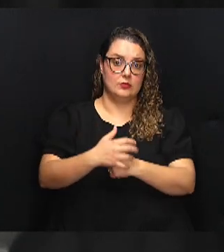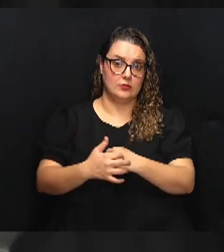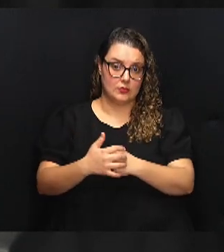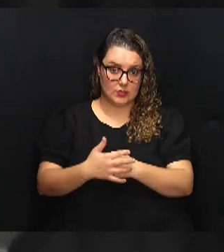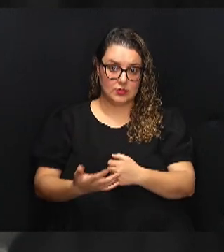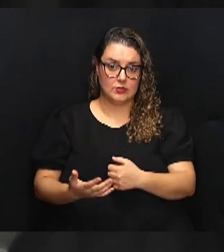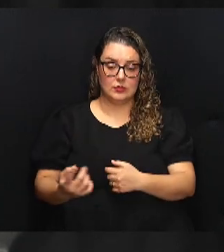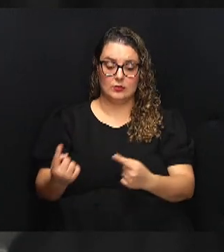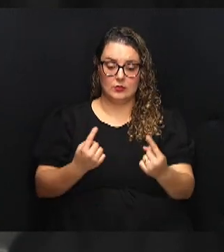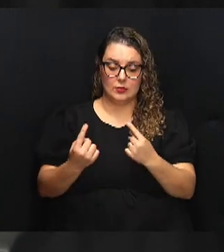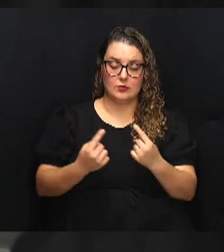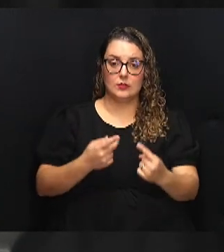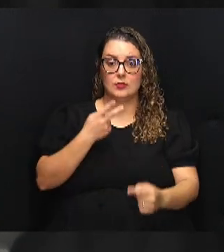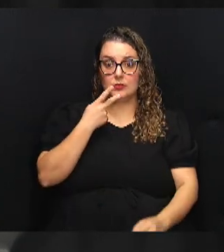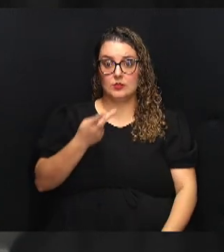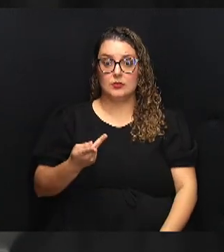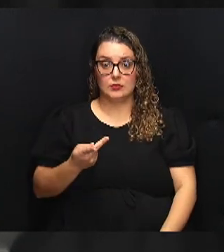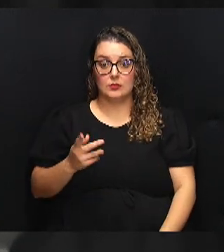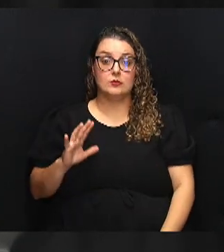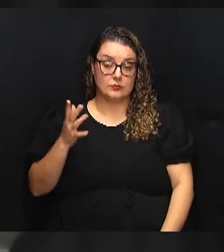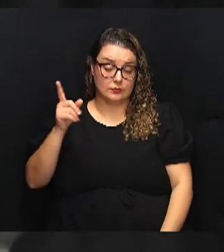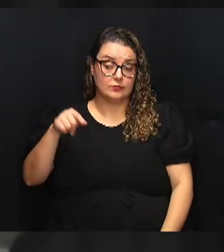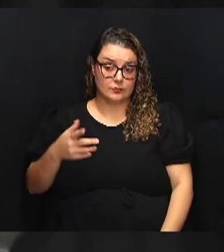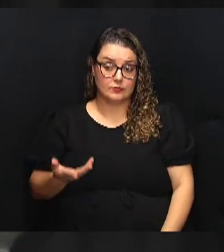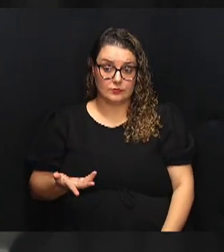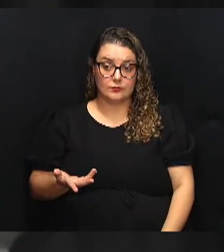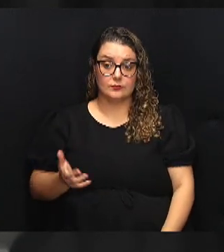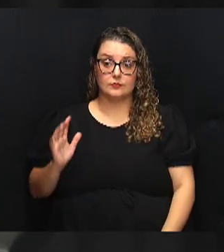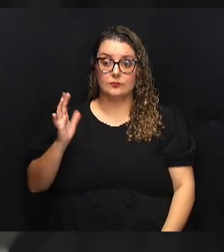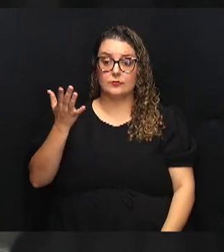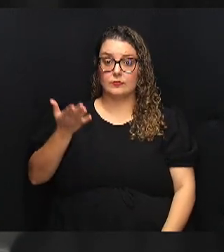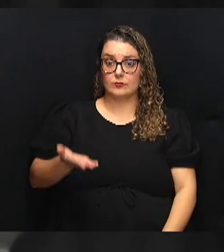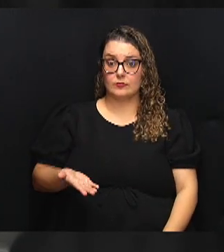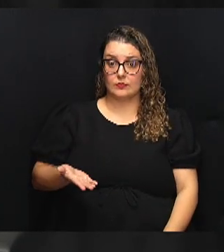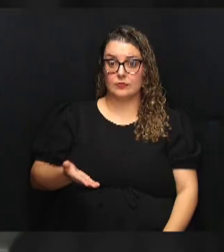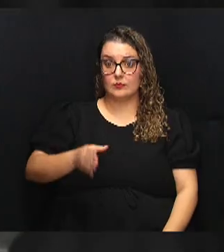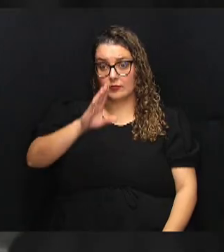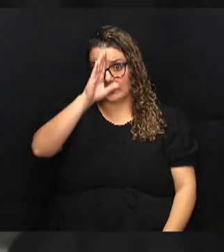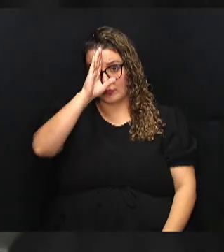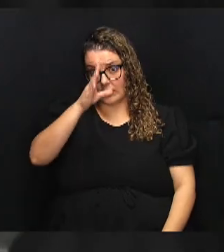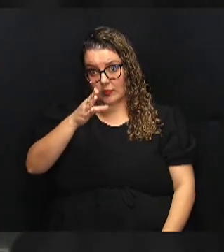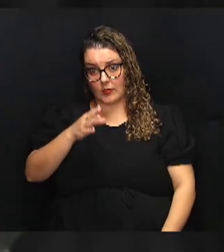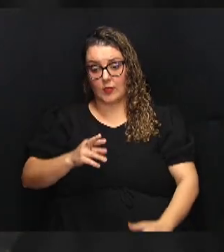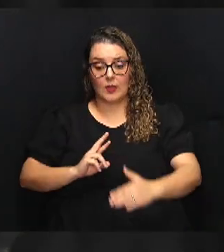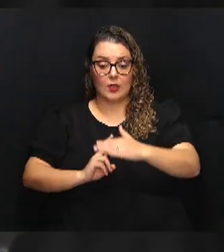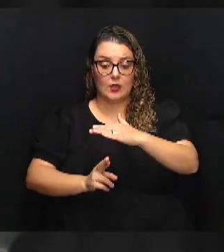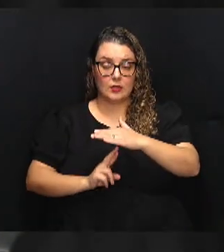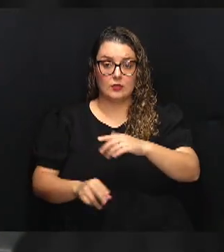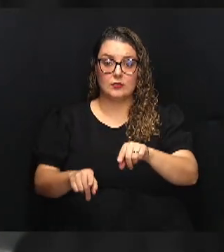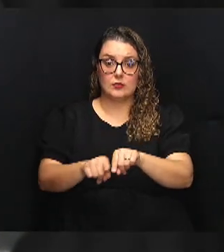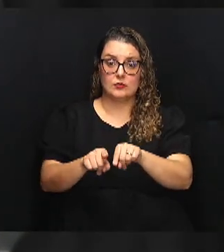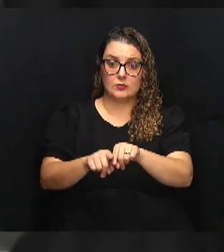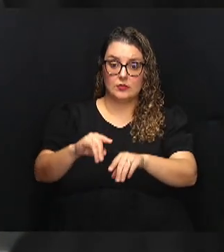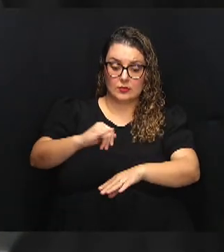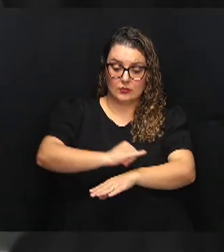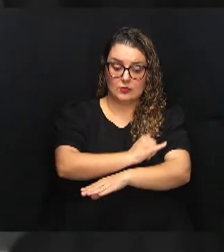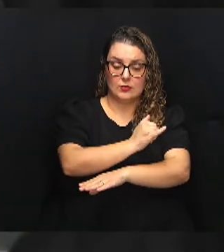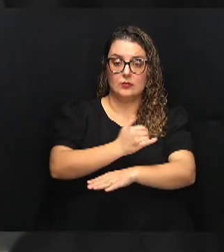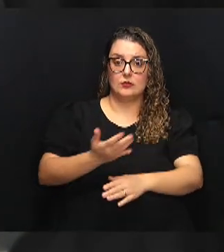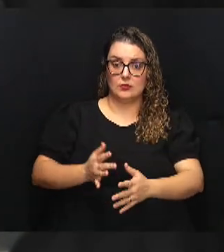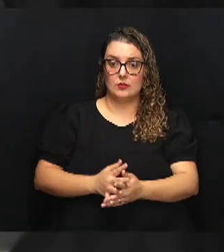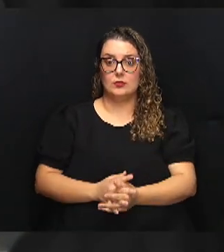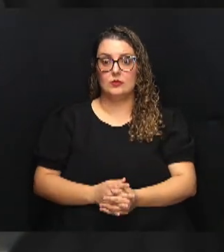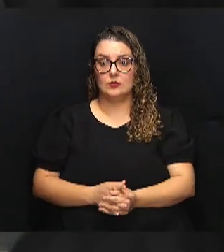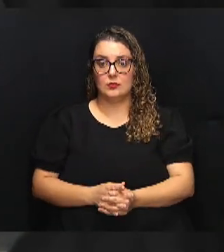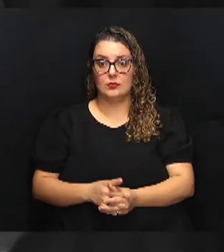procurar, dizendo que isso está ocorrendo. E está ocorrendo, né, principalmente na rodoviária e no aeroporto de Viracopos,